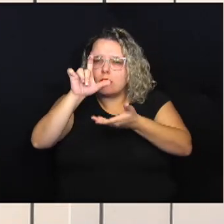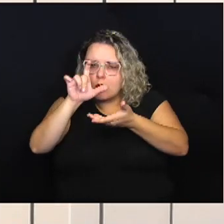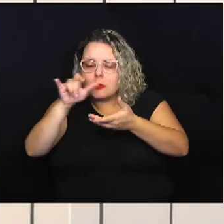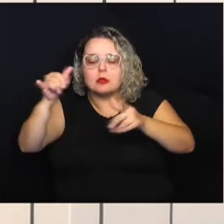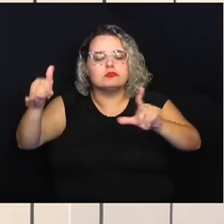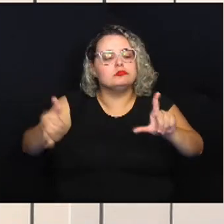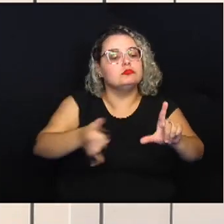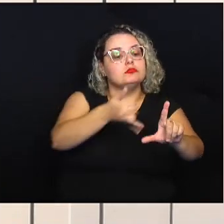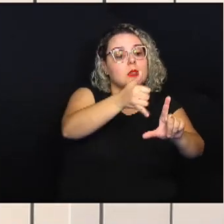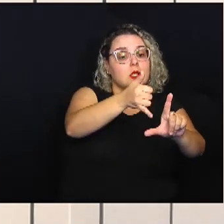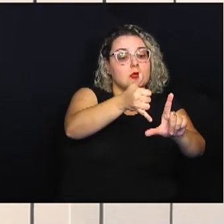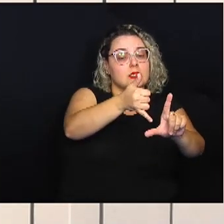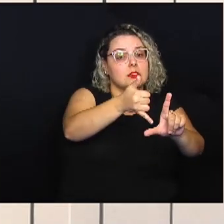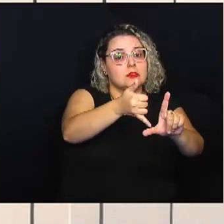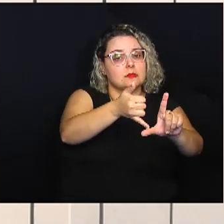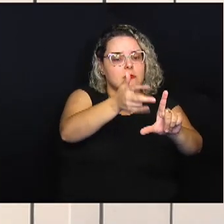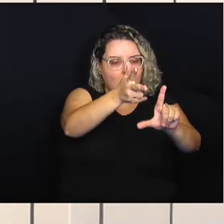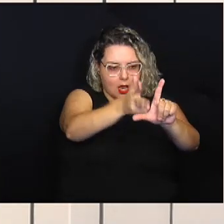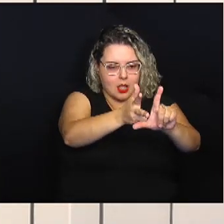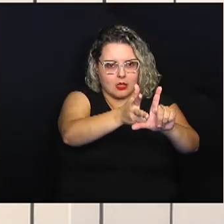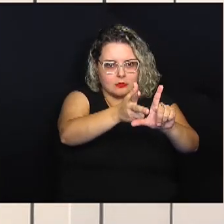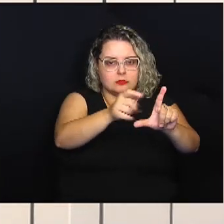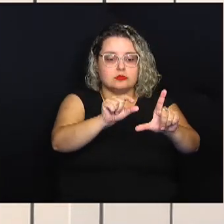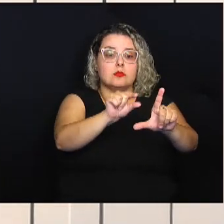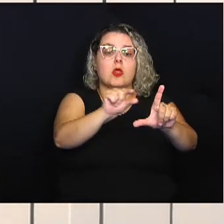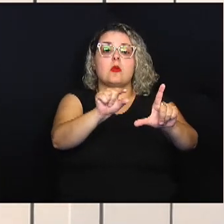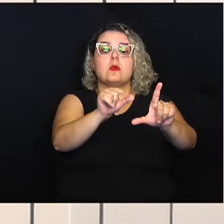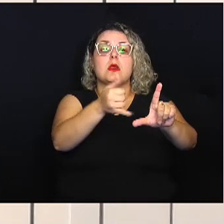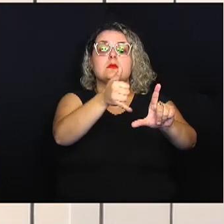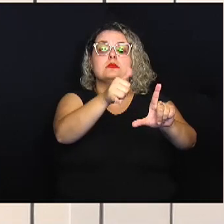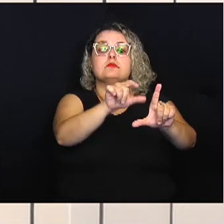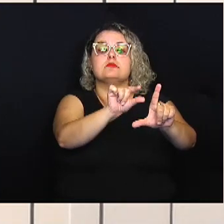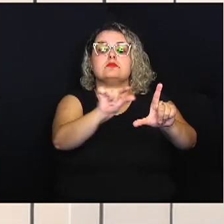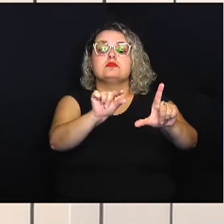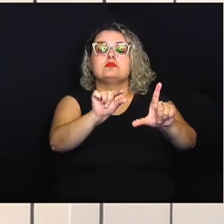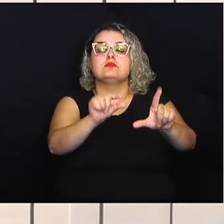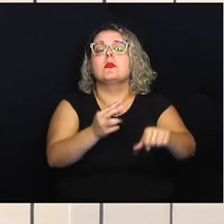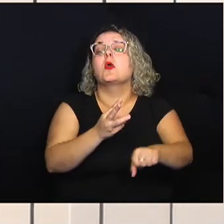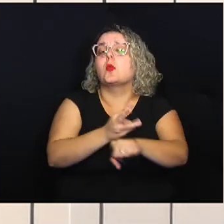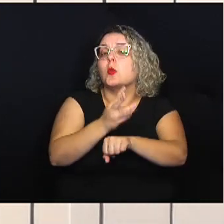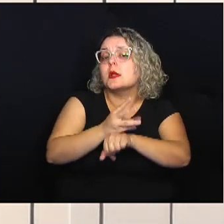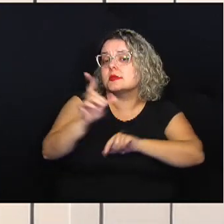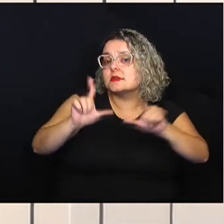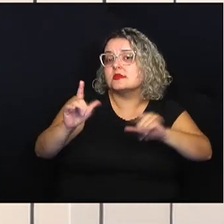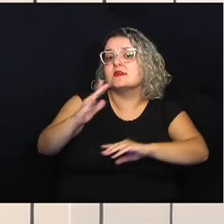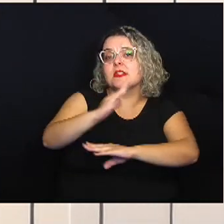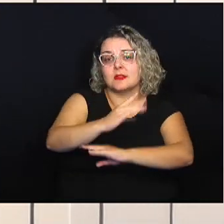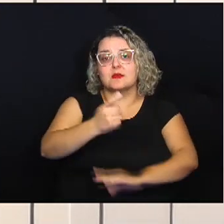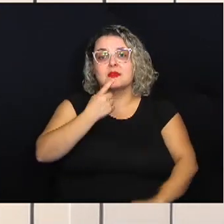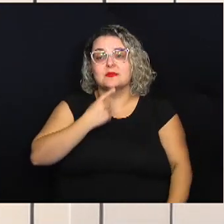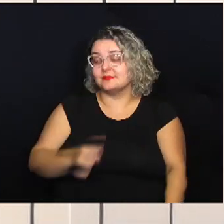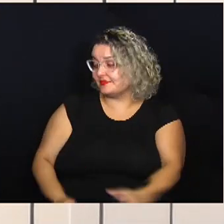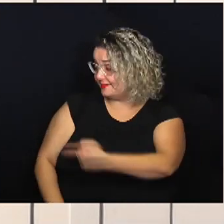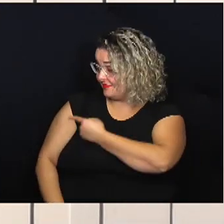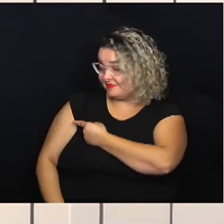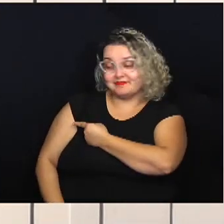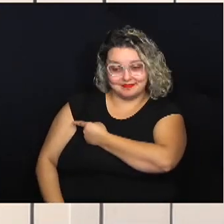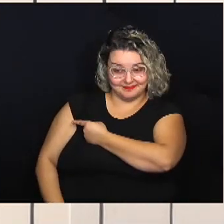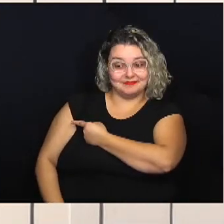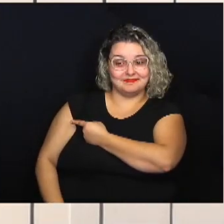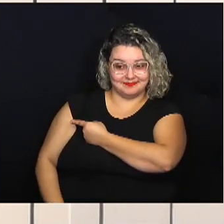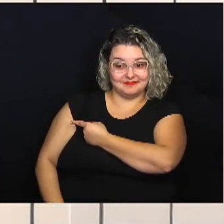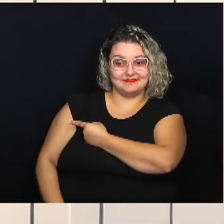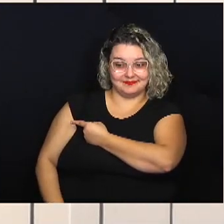para este QR Code, já aparece uma mensagem na tela do seu celular. O WhatsApp da TV Câmara Campinas. Olha aqui, ó, o QR Code que eu estou falando.